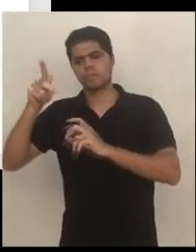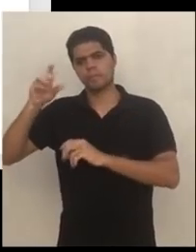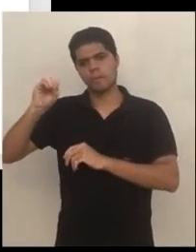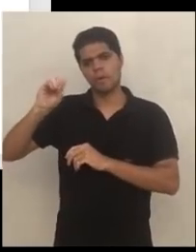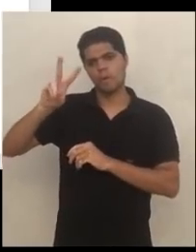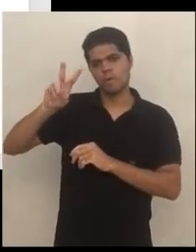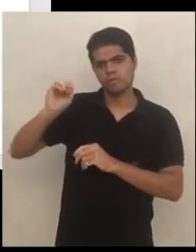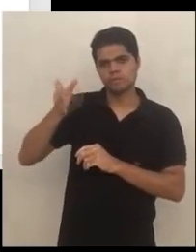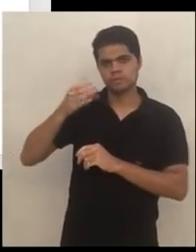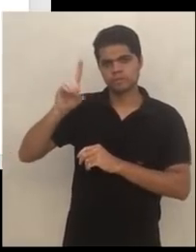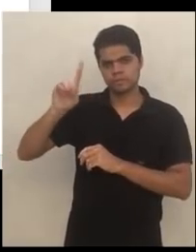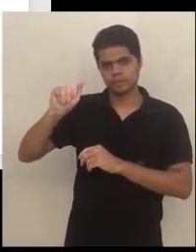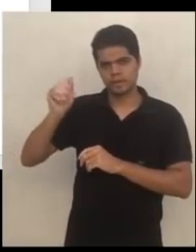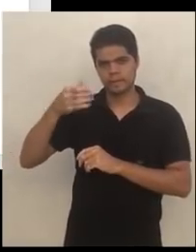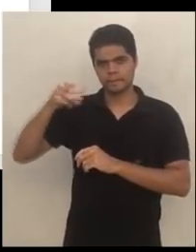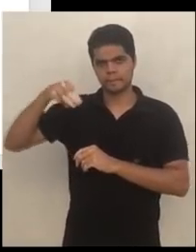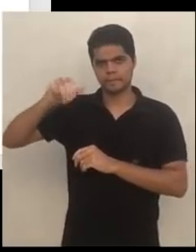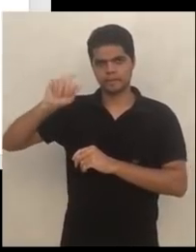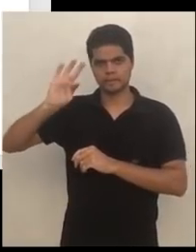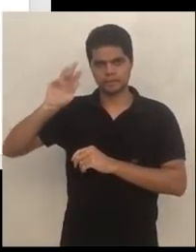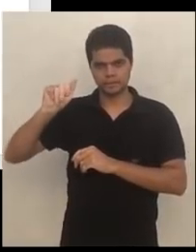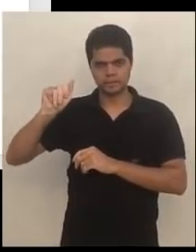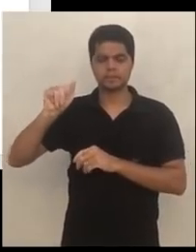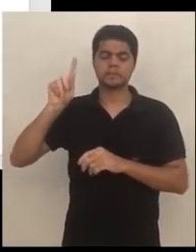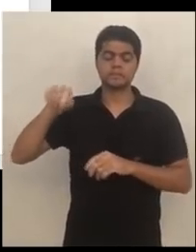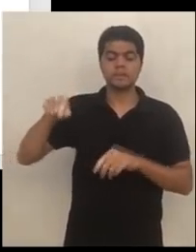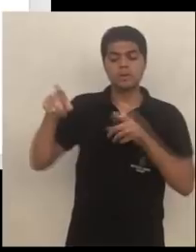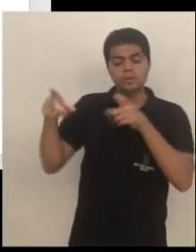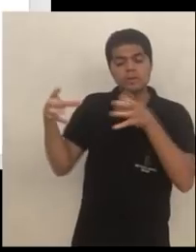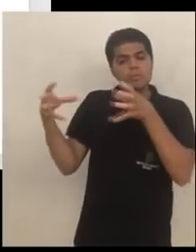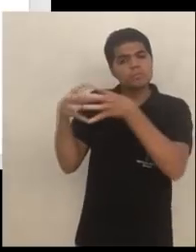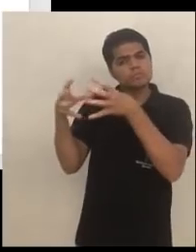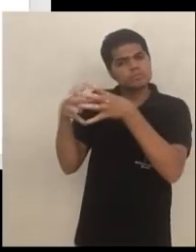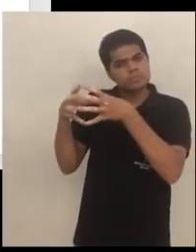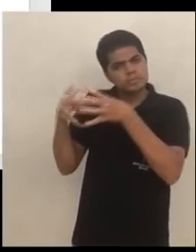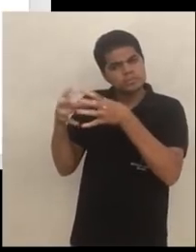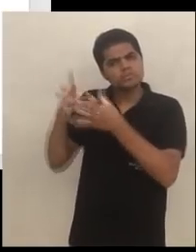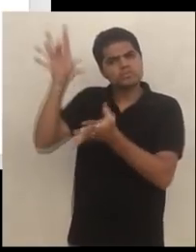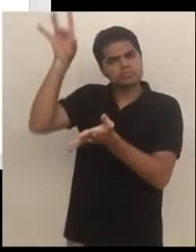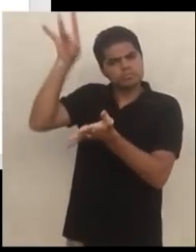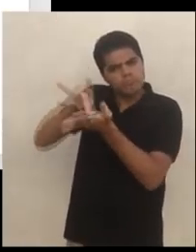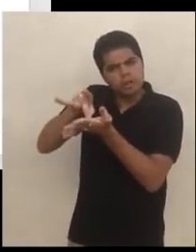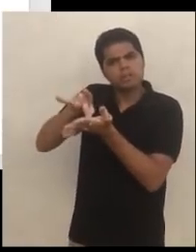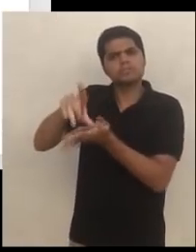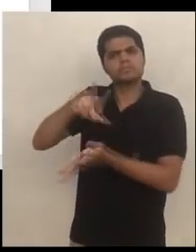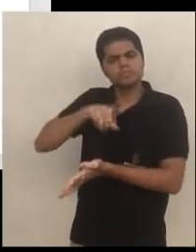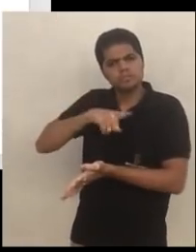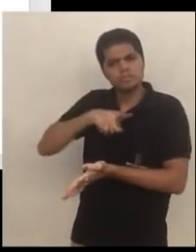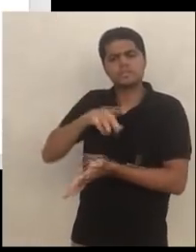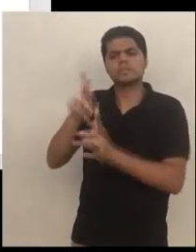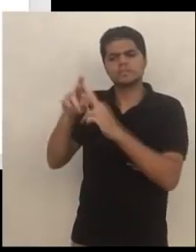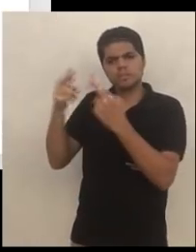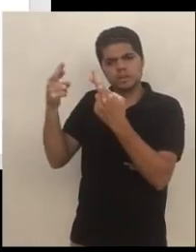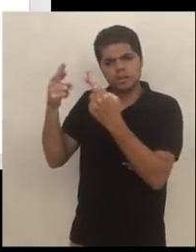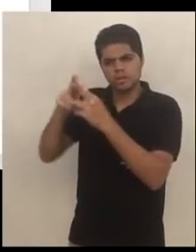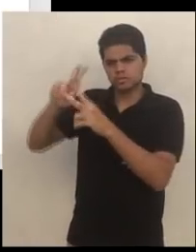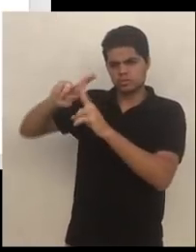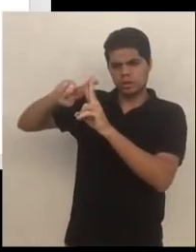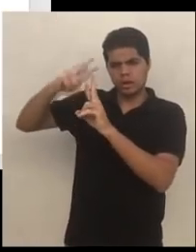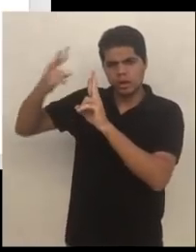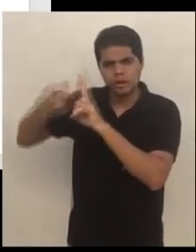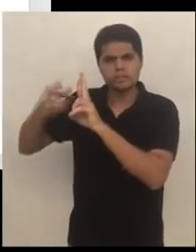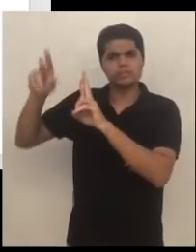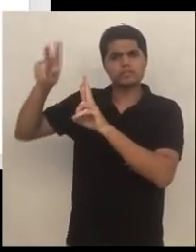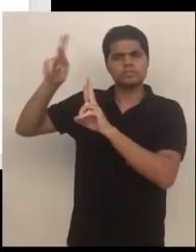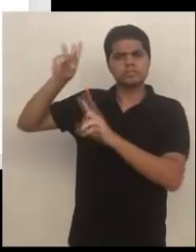organismo participativo de avaliação da conformidade, é um sistema participativo de garantia, e a Rede Povos da Mata tem hoje,